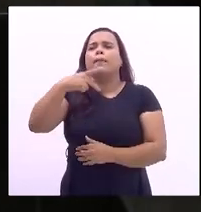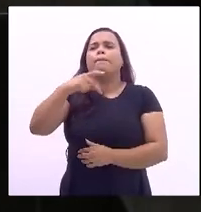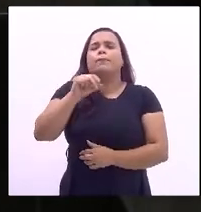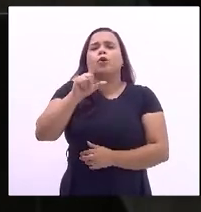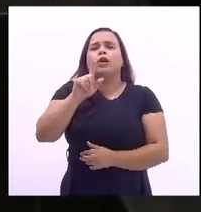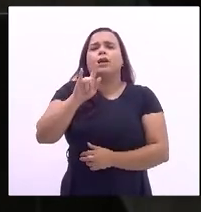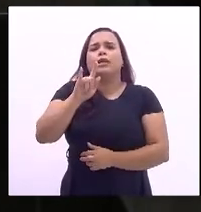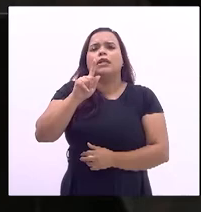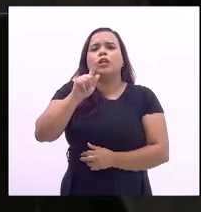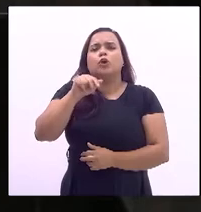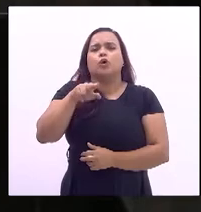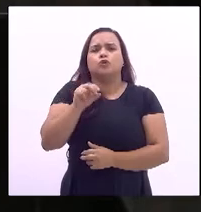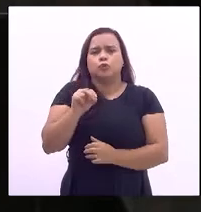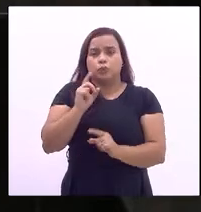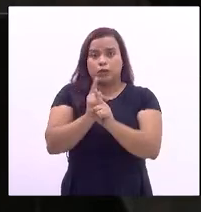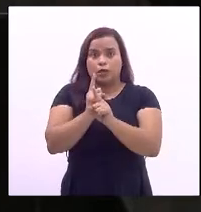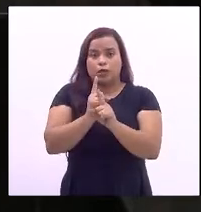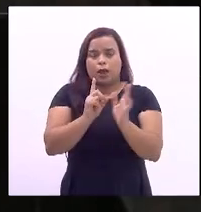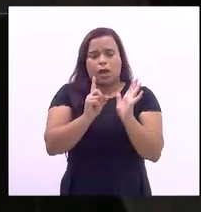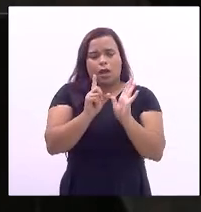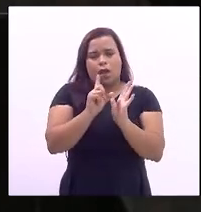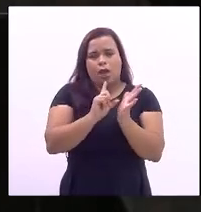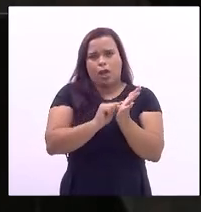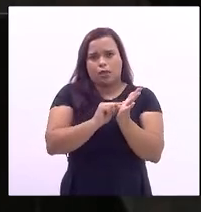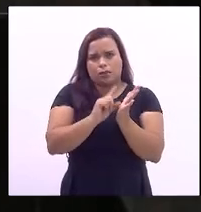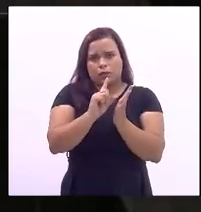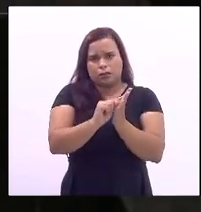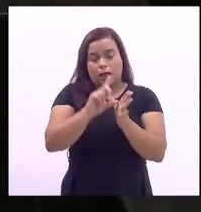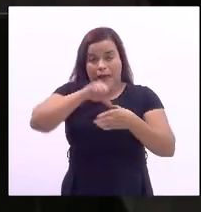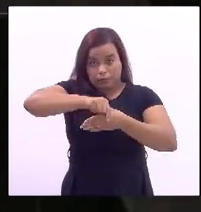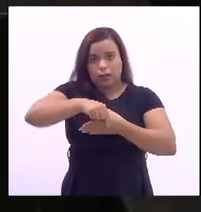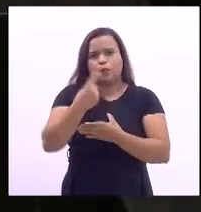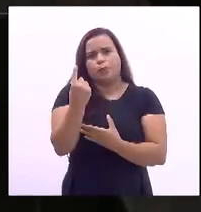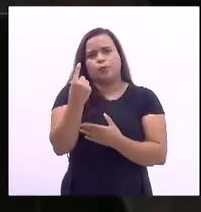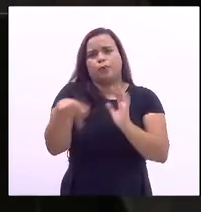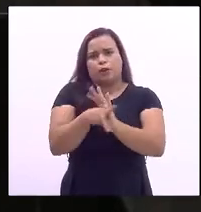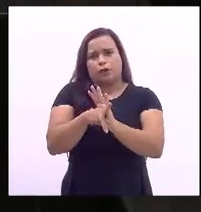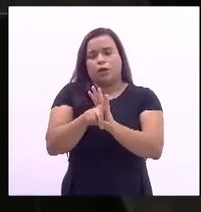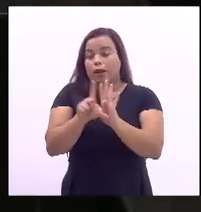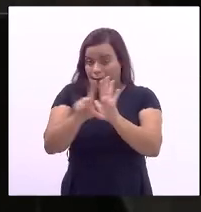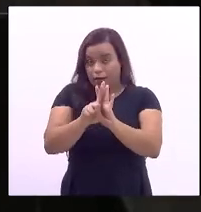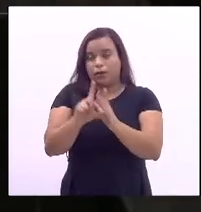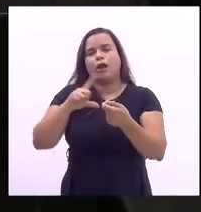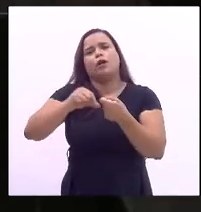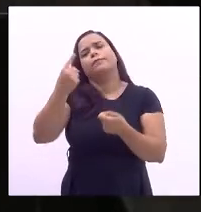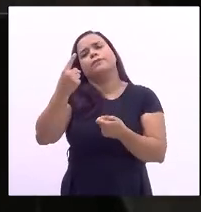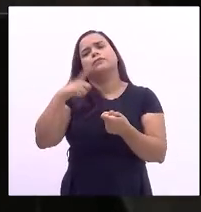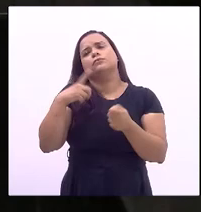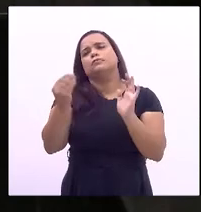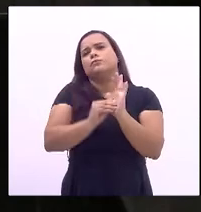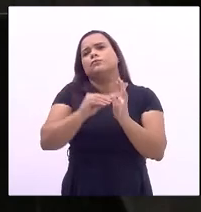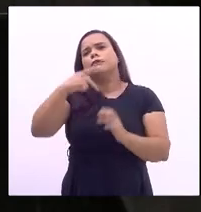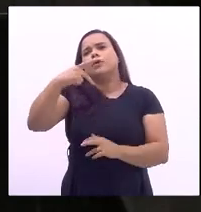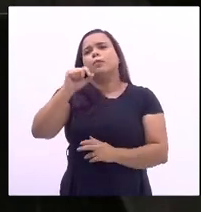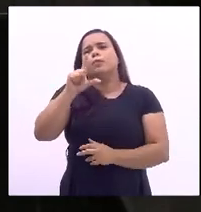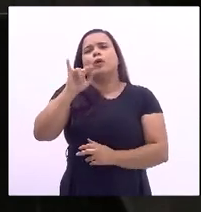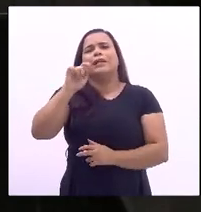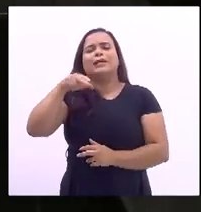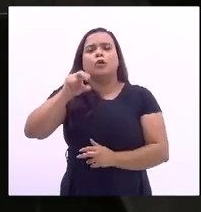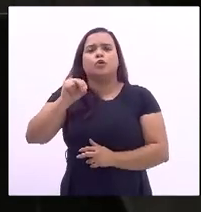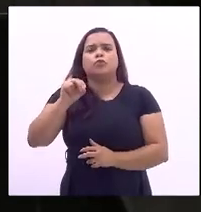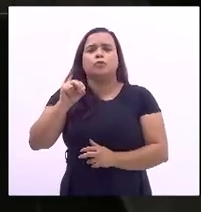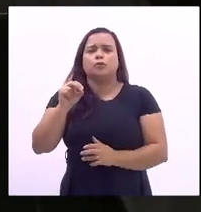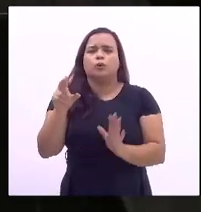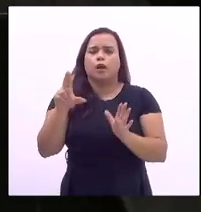identificado no anexo 1 desta lei afirma o artigo primeiro não há polígono no anexo 1